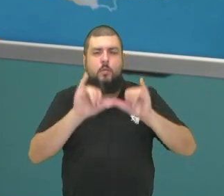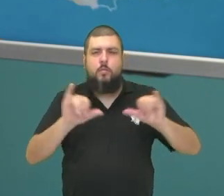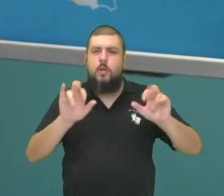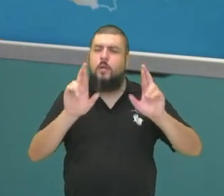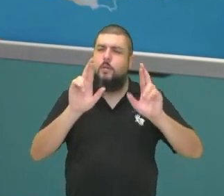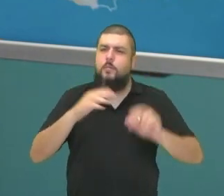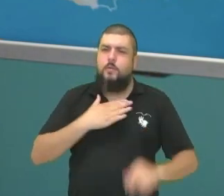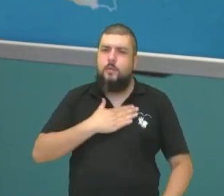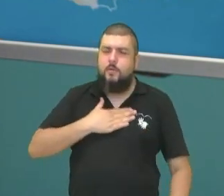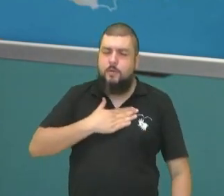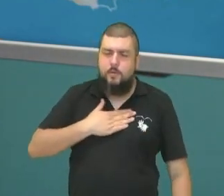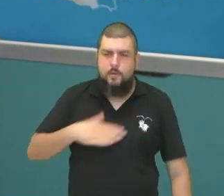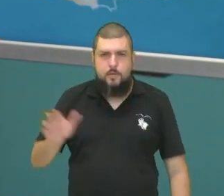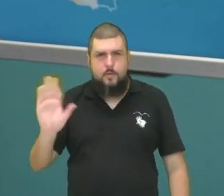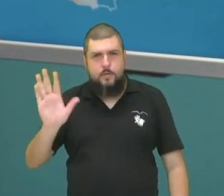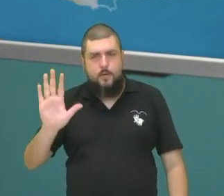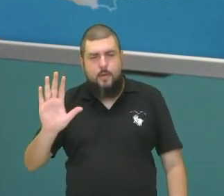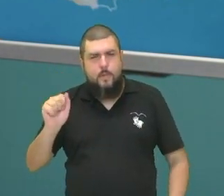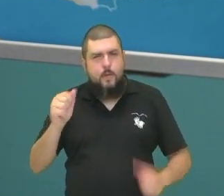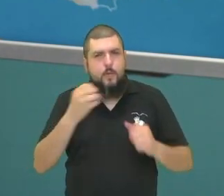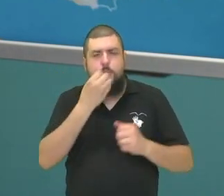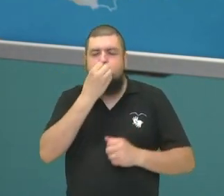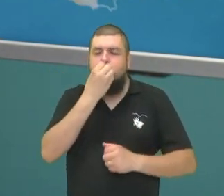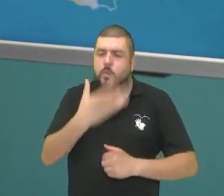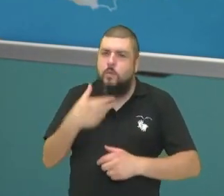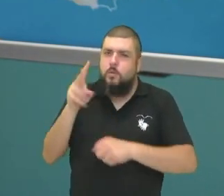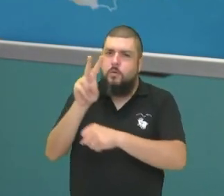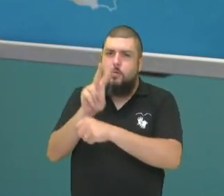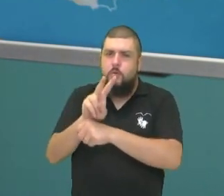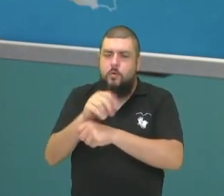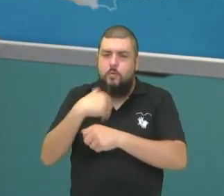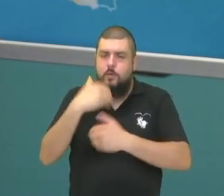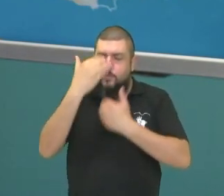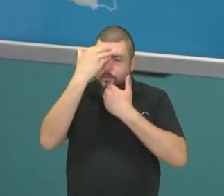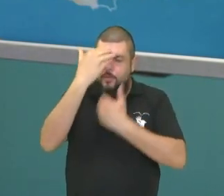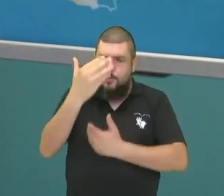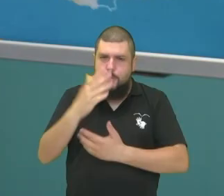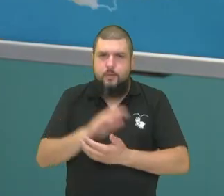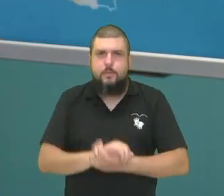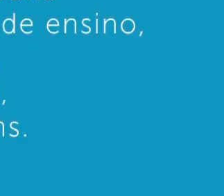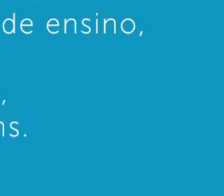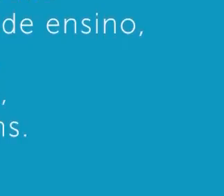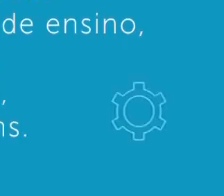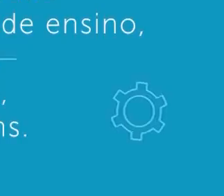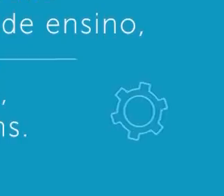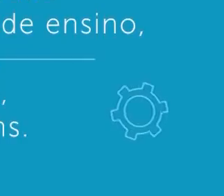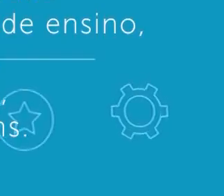tenham gostado. Desejo a você dias melhores, continue bem, até a próxima!